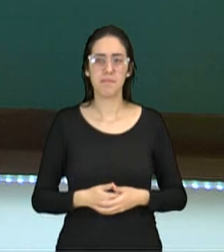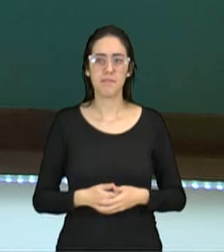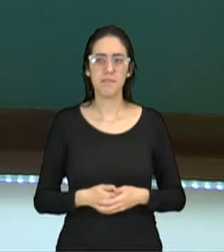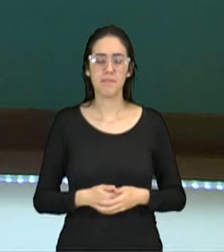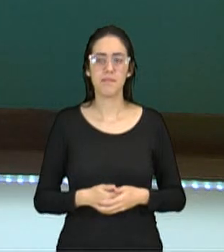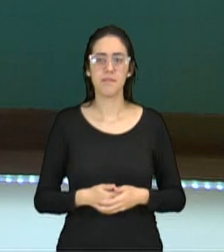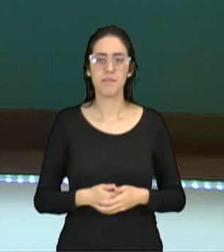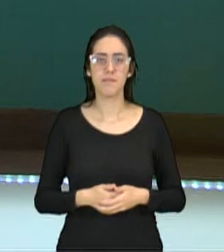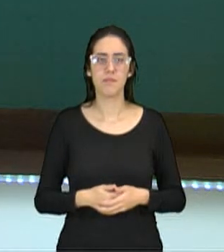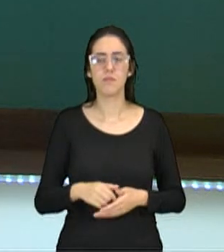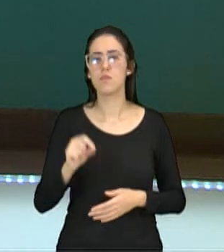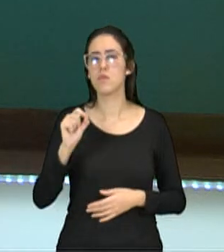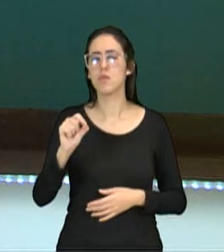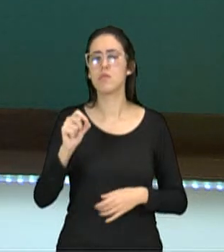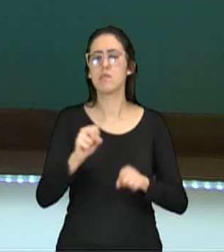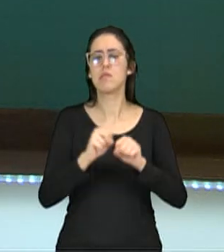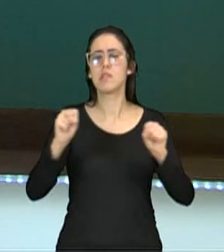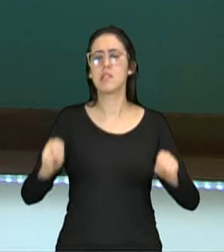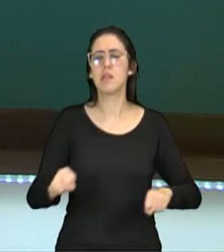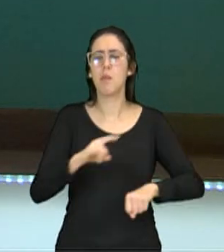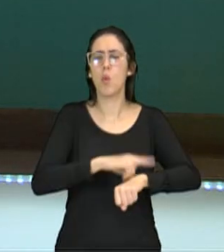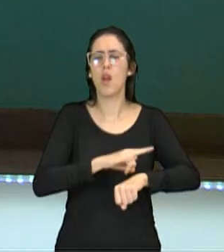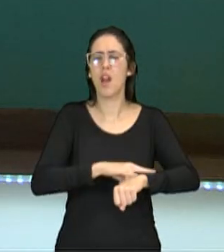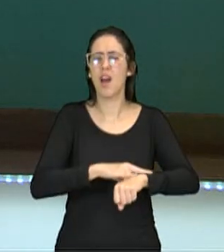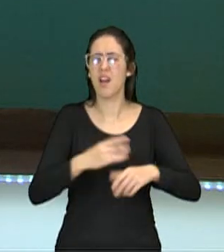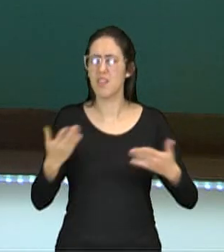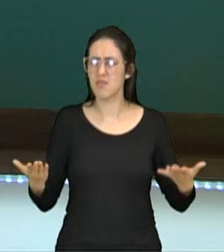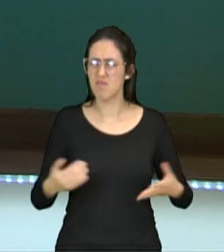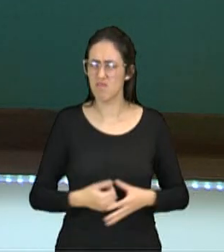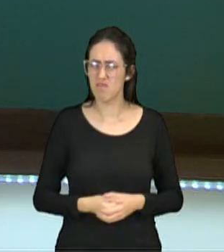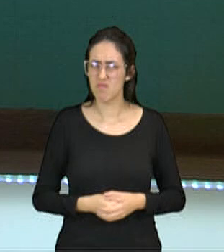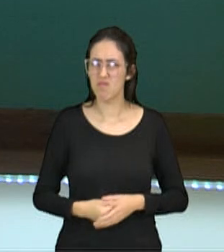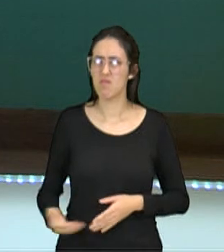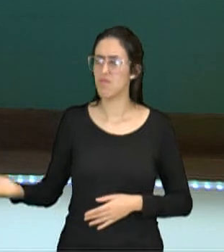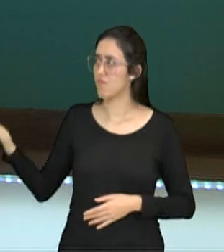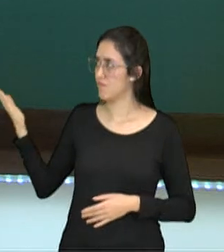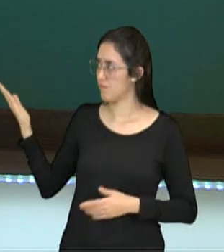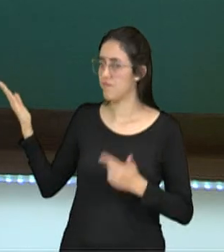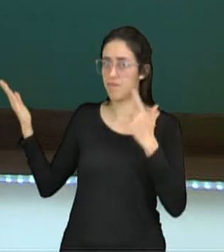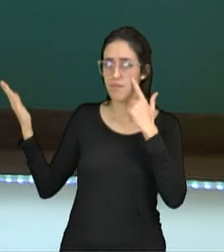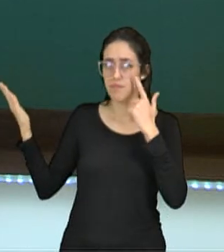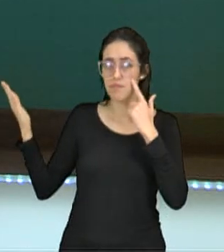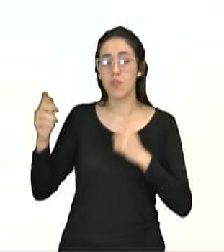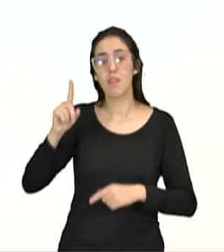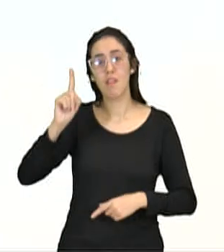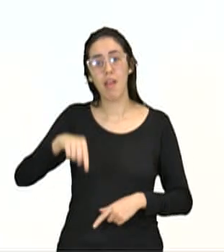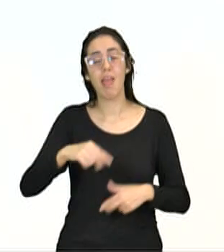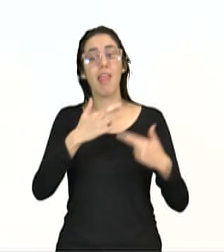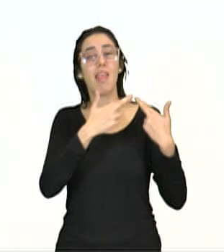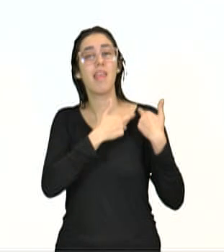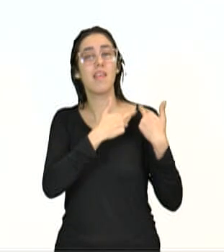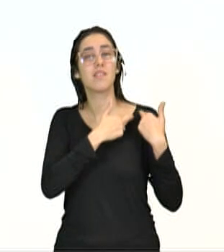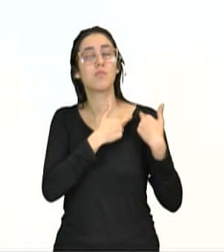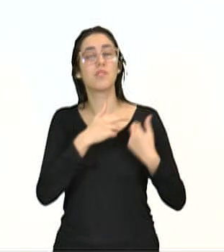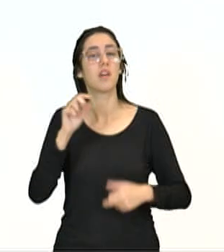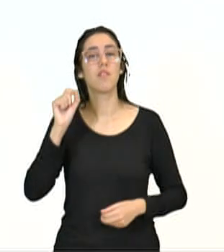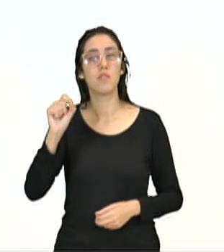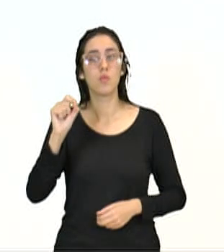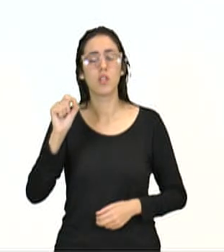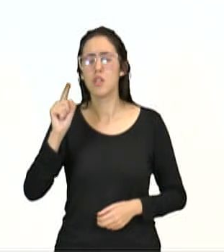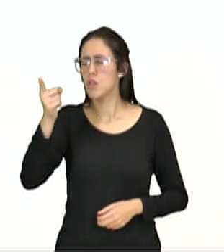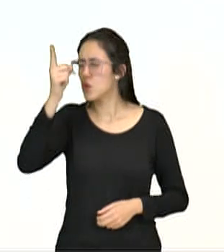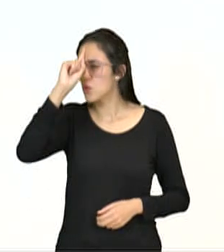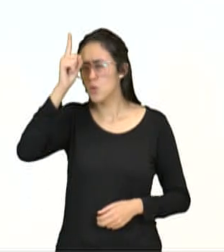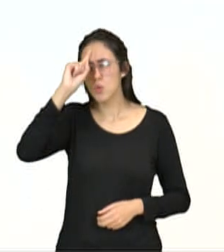Qual a função mesmo do sistema urinário? O sistema urinário, ele é responsável por todos os